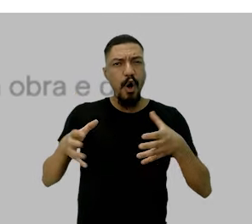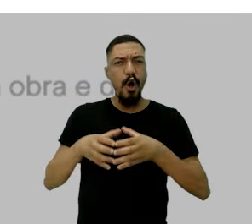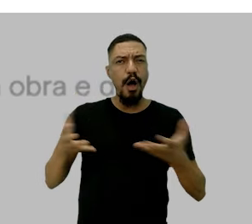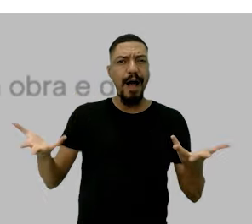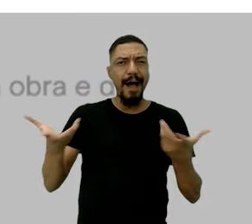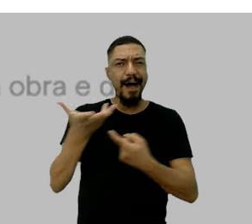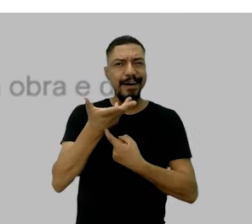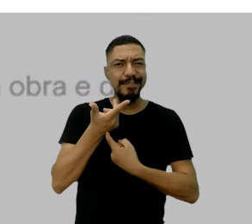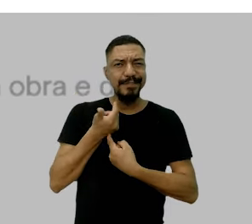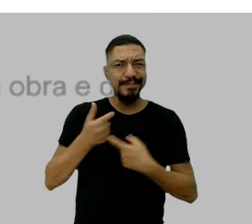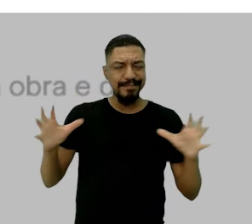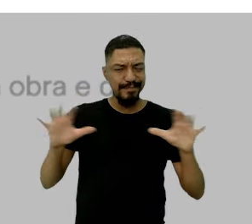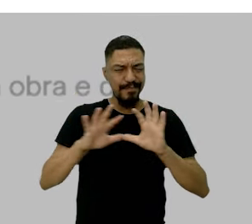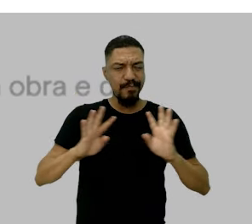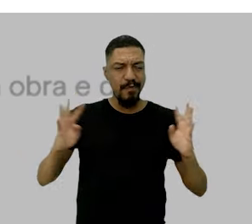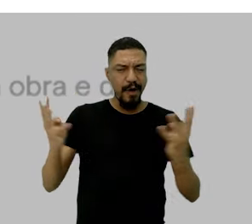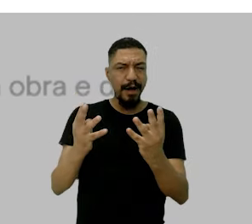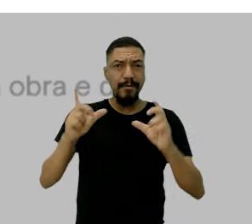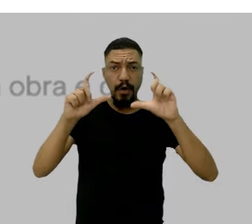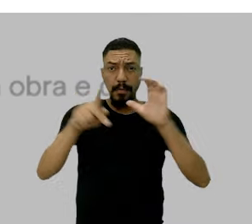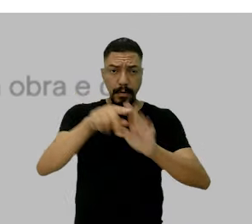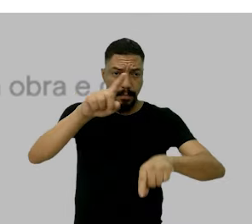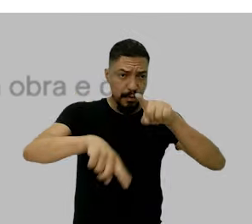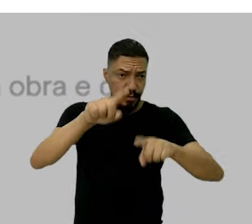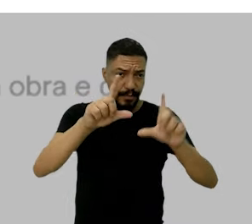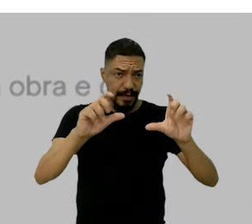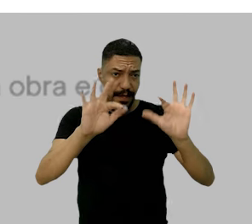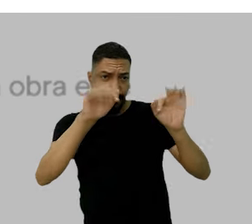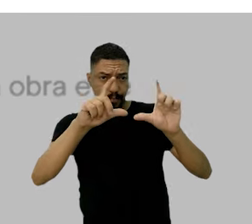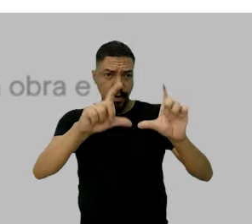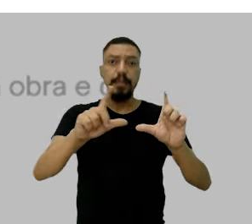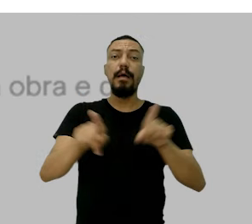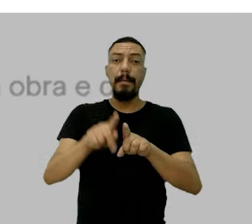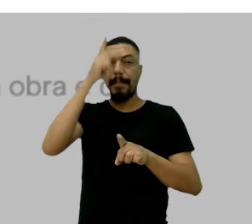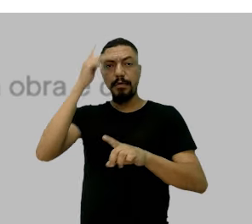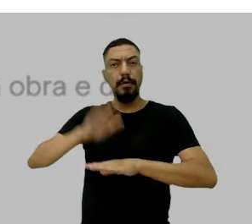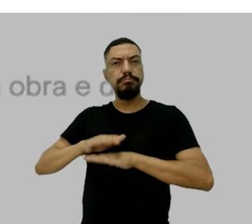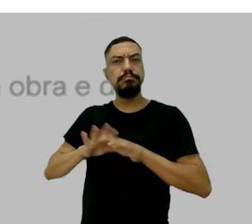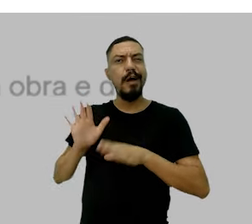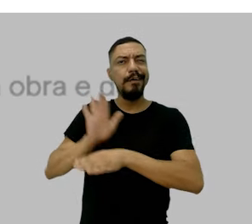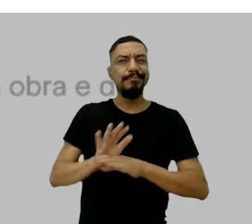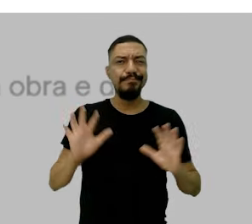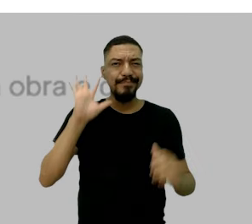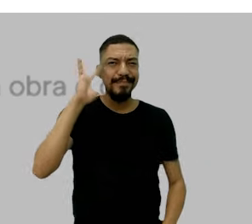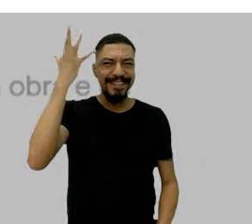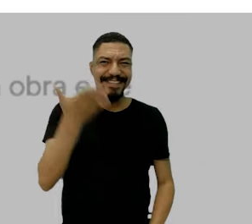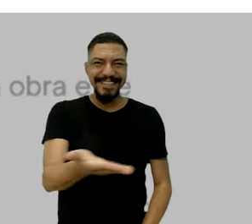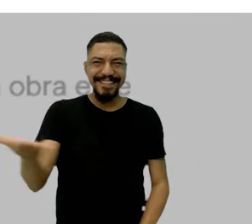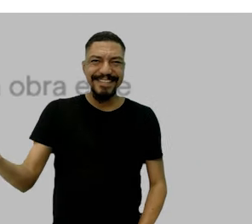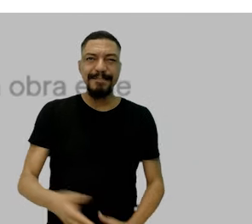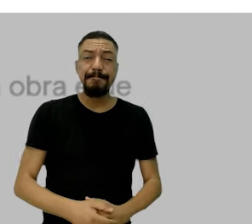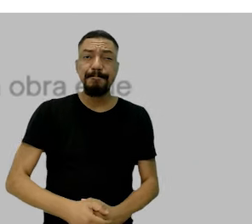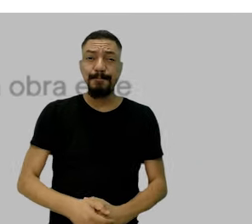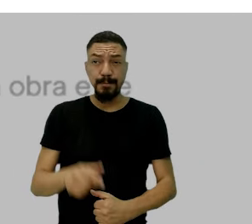essas fotos de vocês, não só fotos da obra, mas fotos das pessoas que fizeram com que a obra acontecesse.